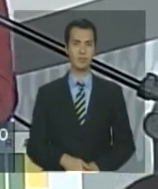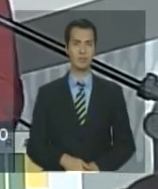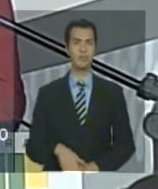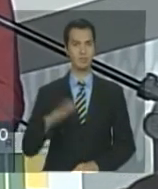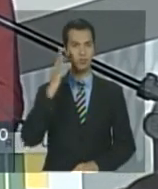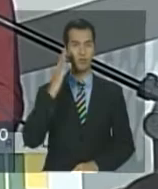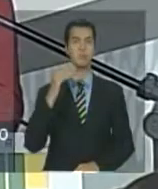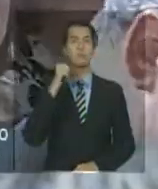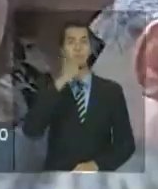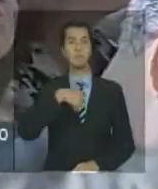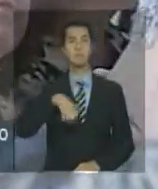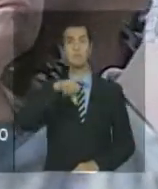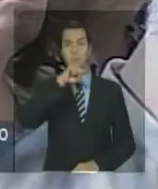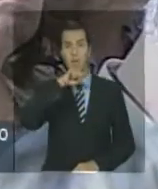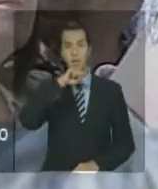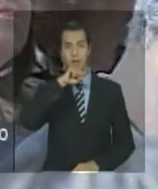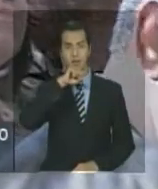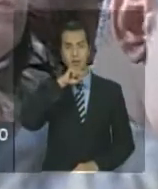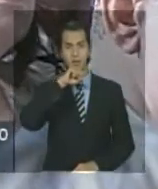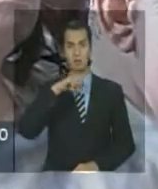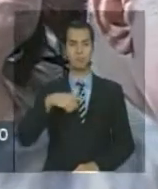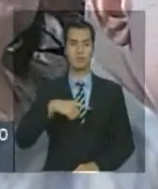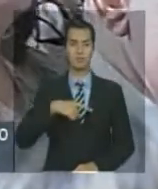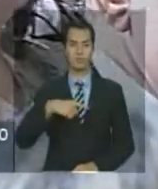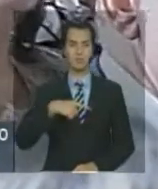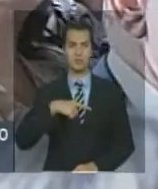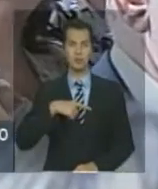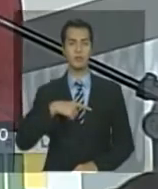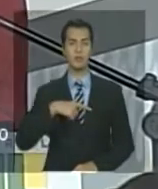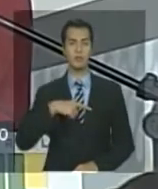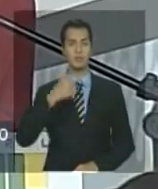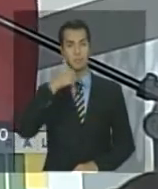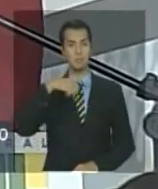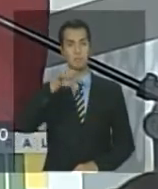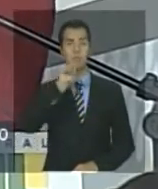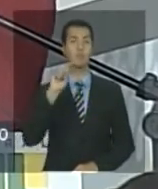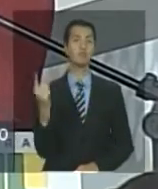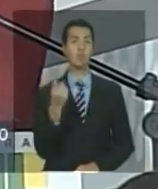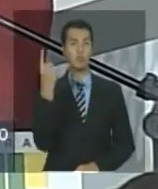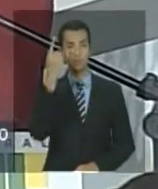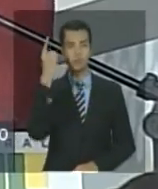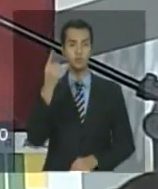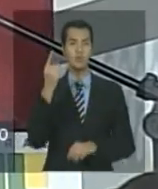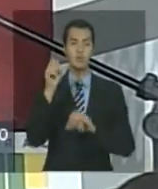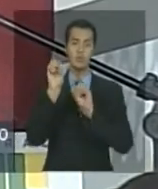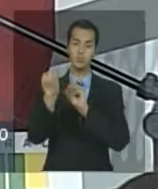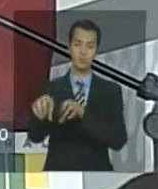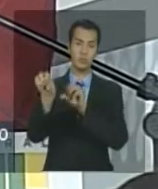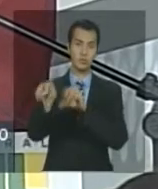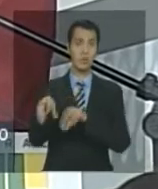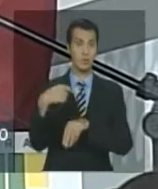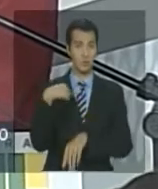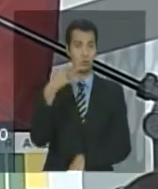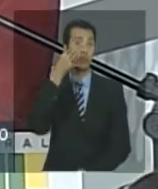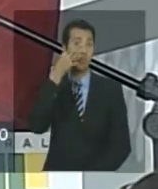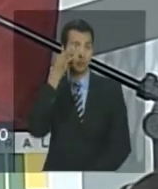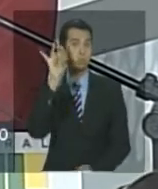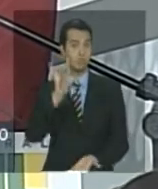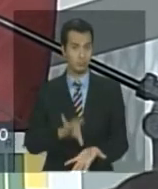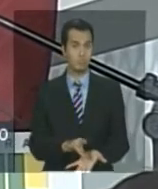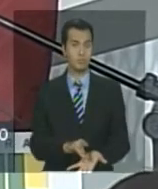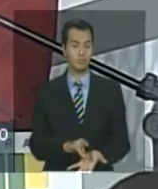mãe sozinha teve na própria educação dele. Eu sou testemunha que